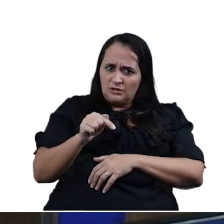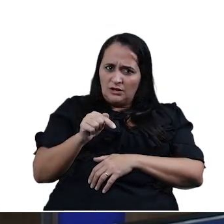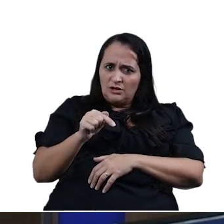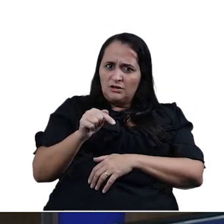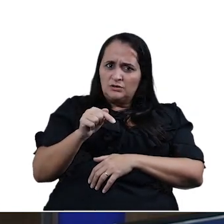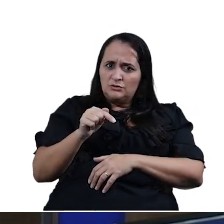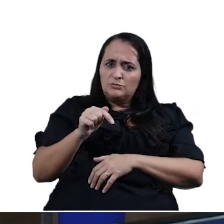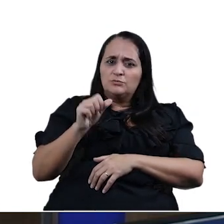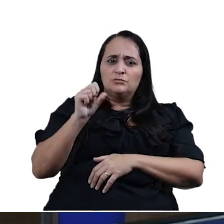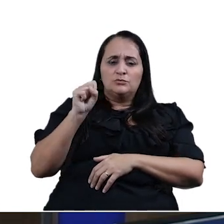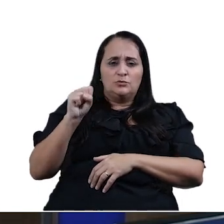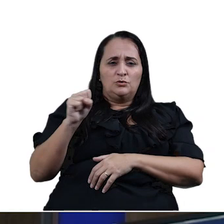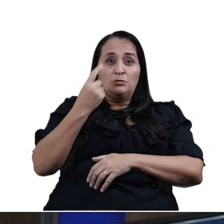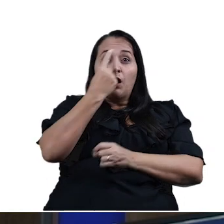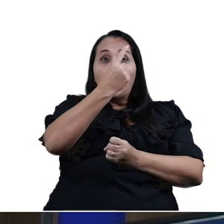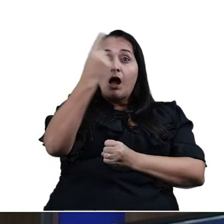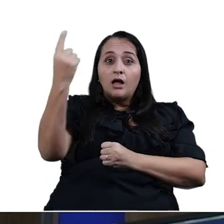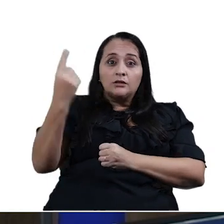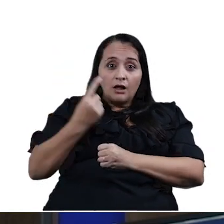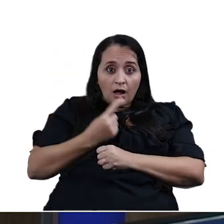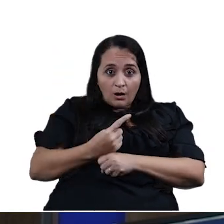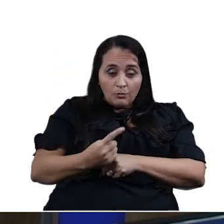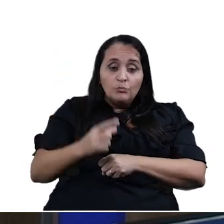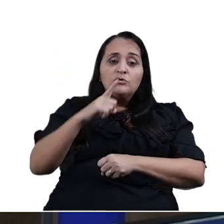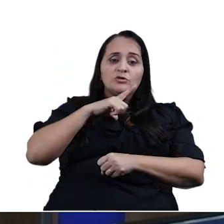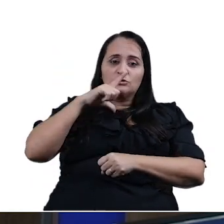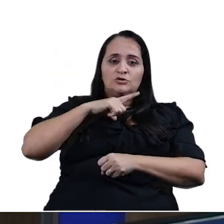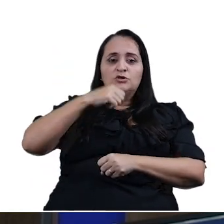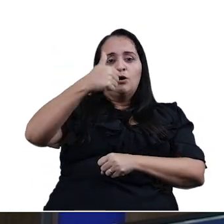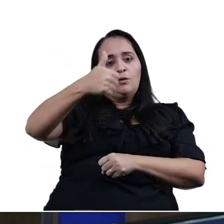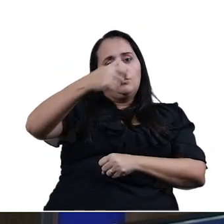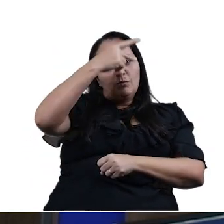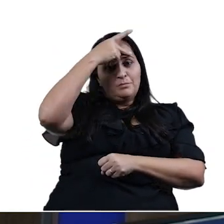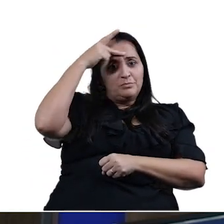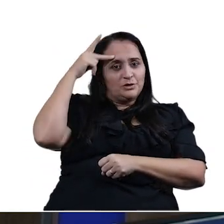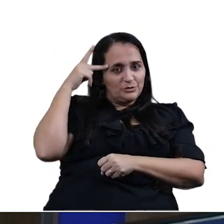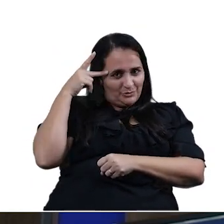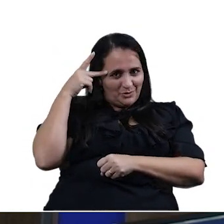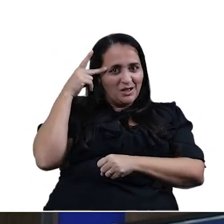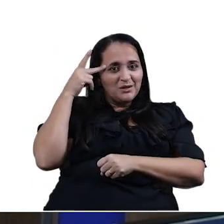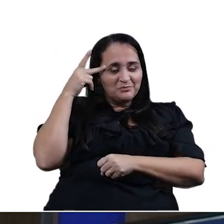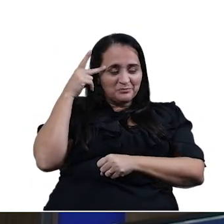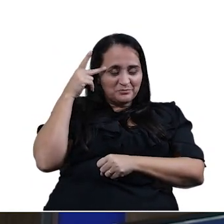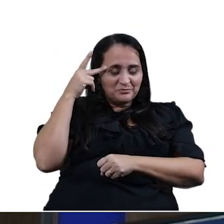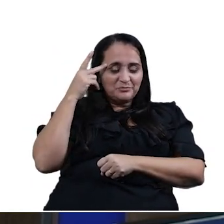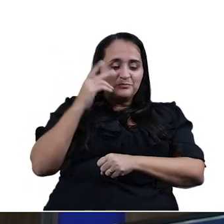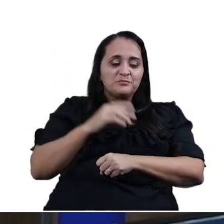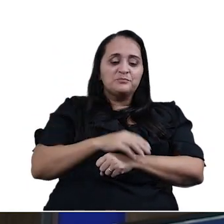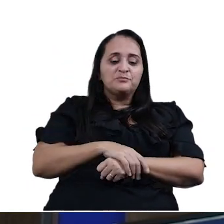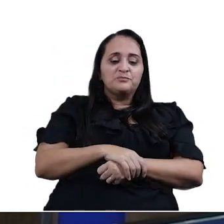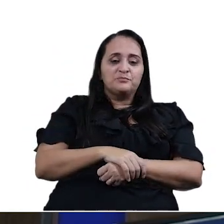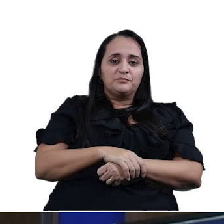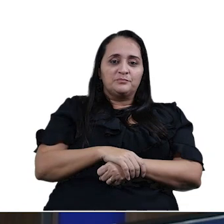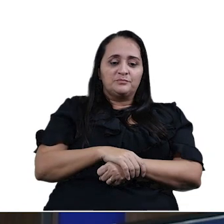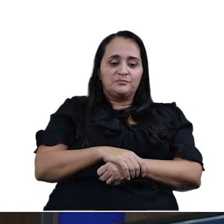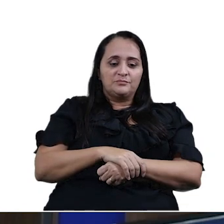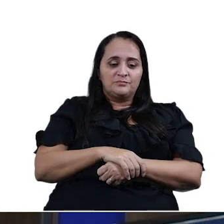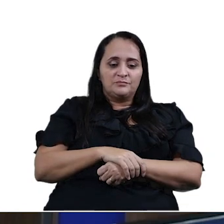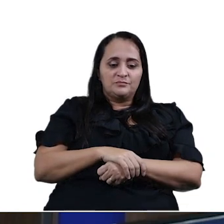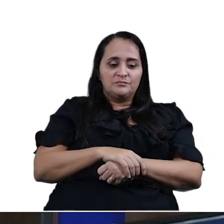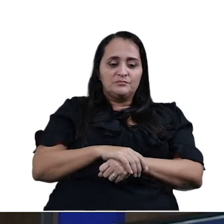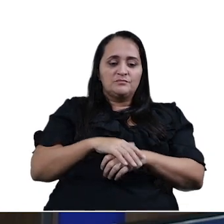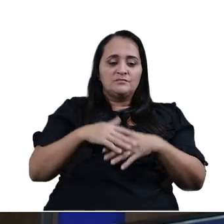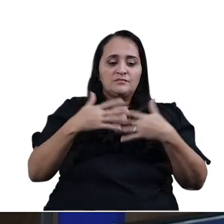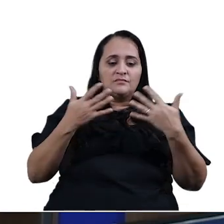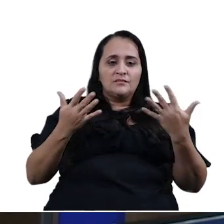pessoa. No sétimo, uma pessoa. No oitavo, mais uma pessoa. No nono quarto, uma